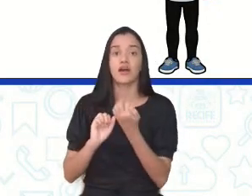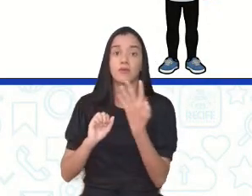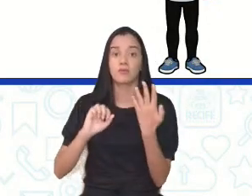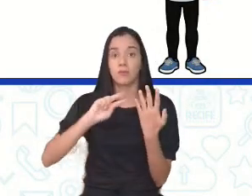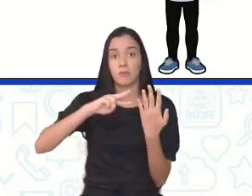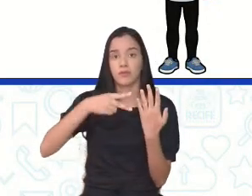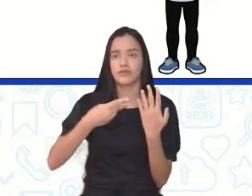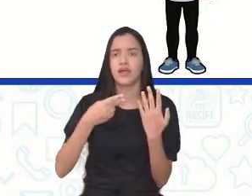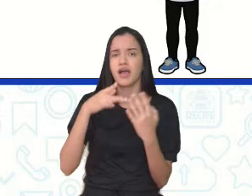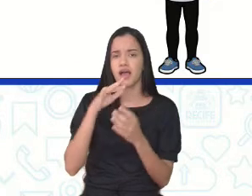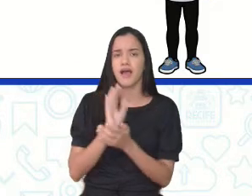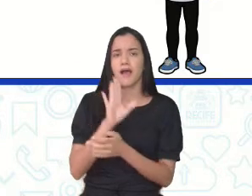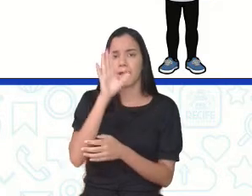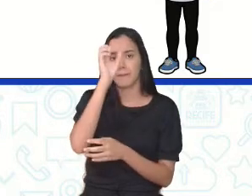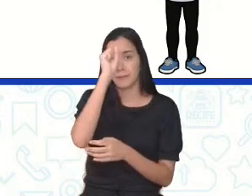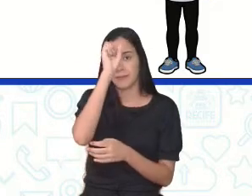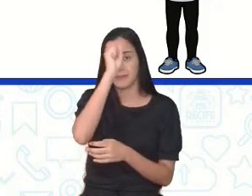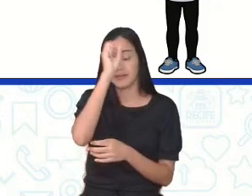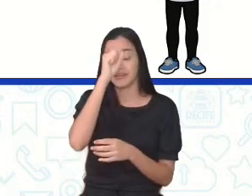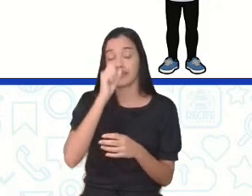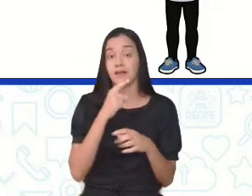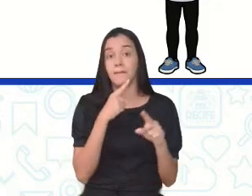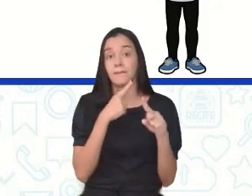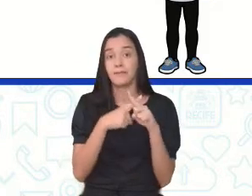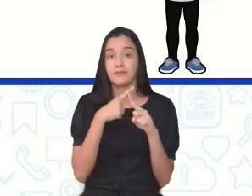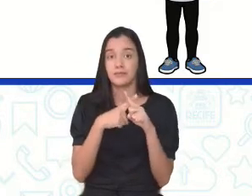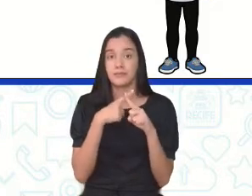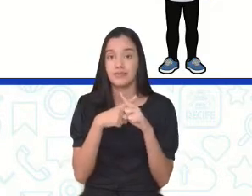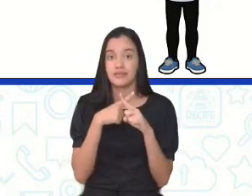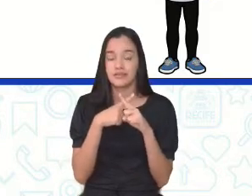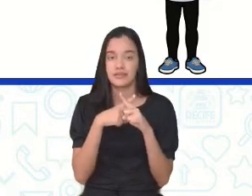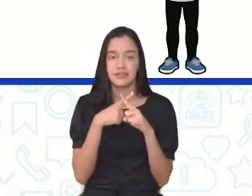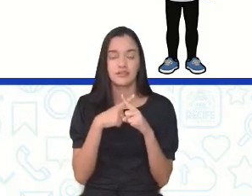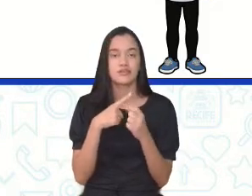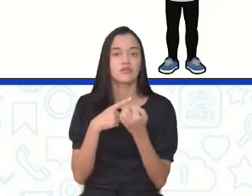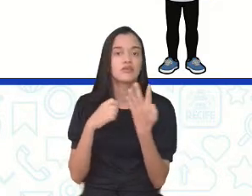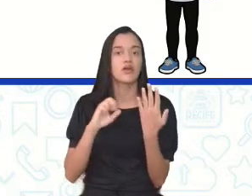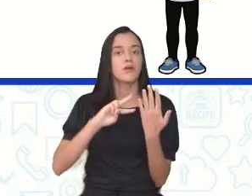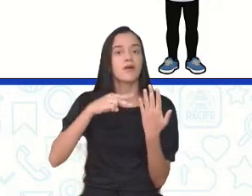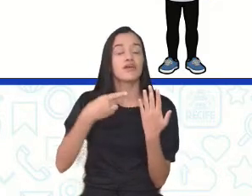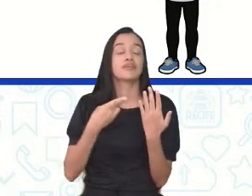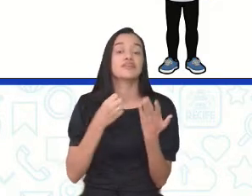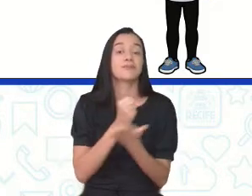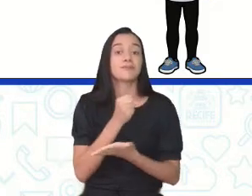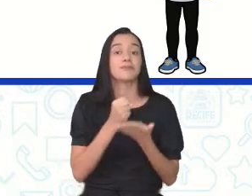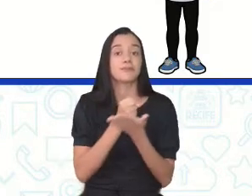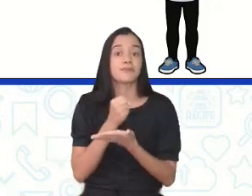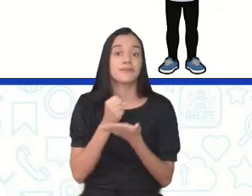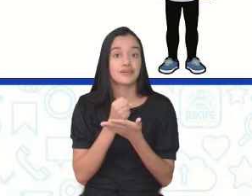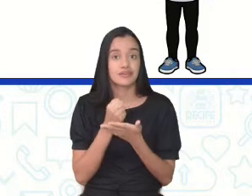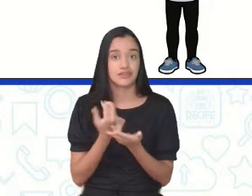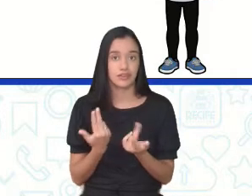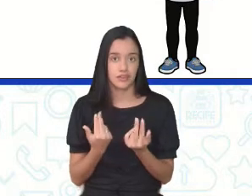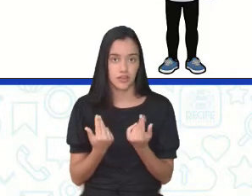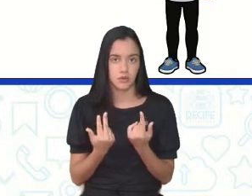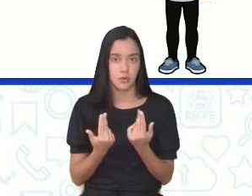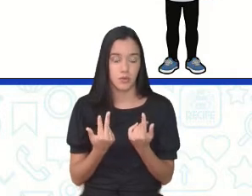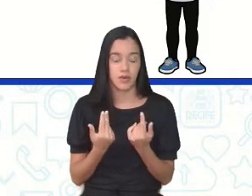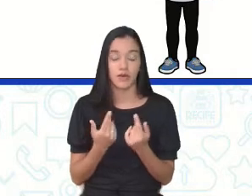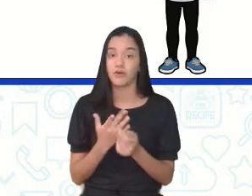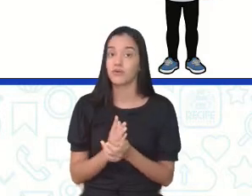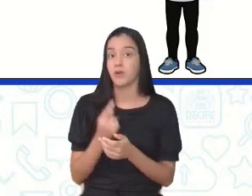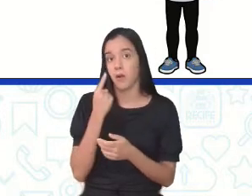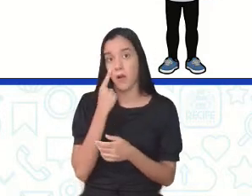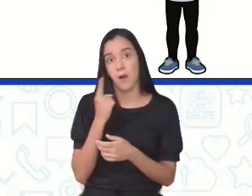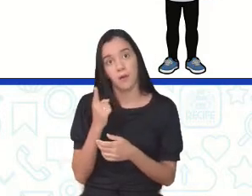A primeira propriedade é a multiplicação de potência de mesma base, certo? Note o exemplo que eu estou